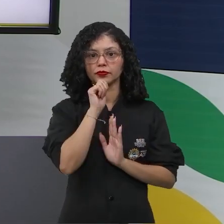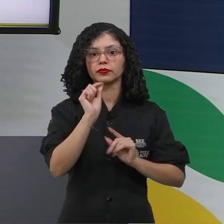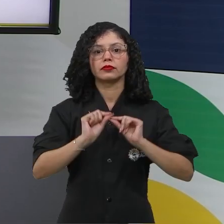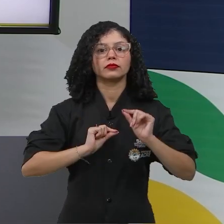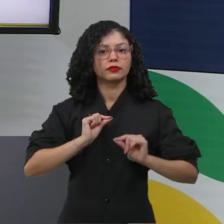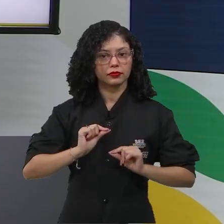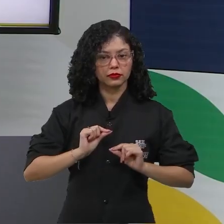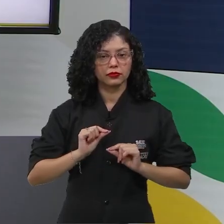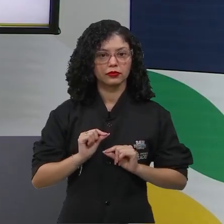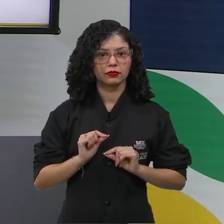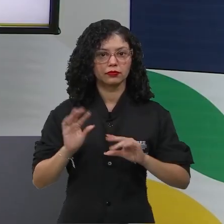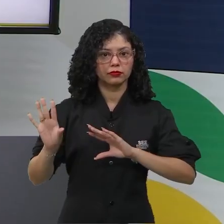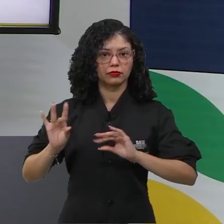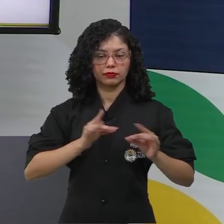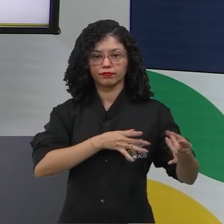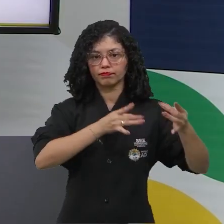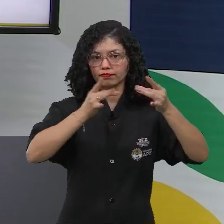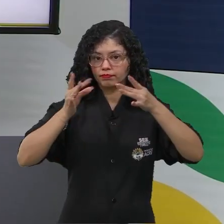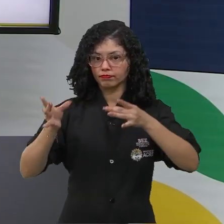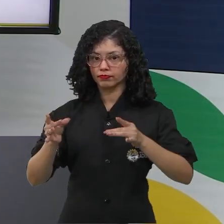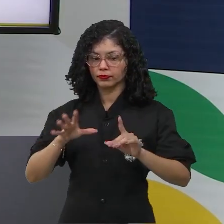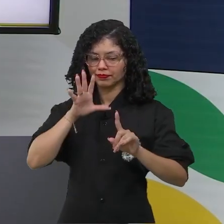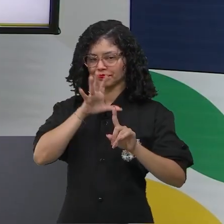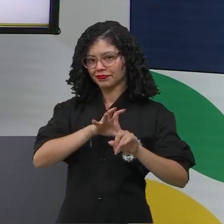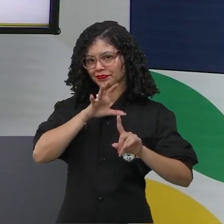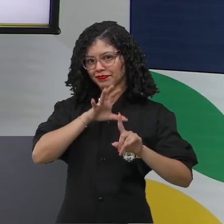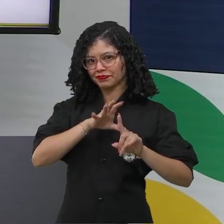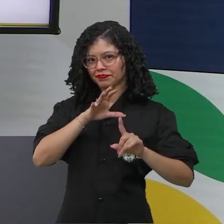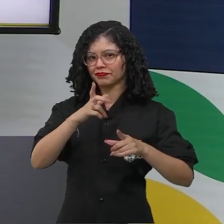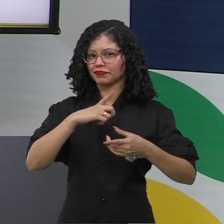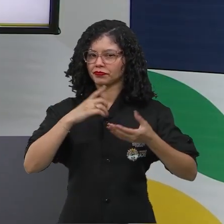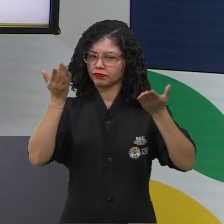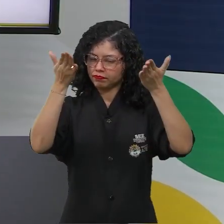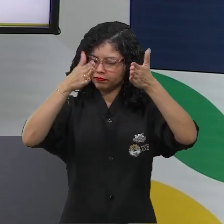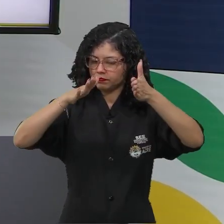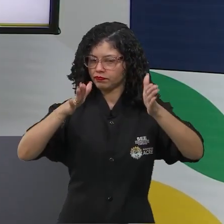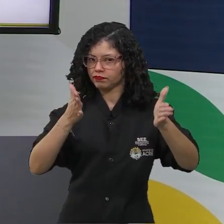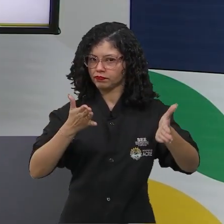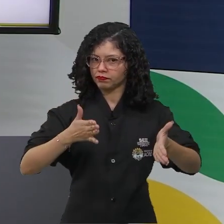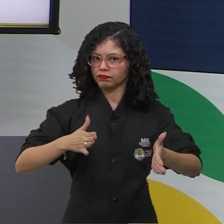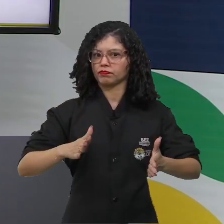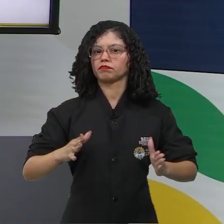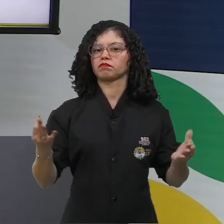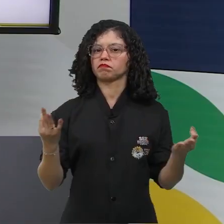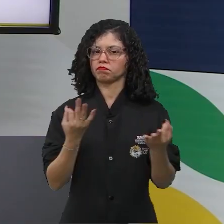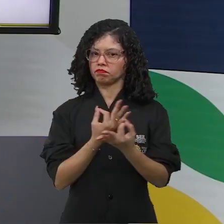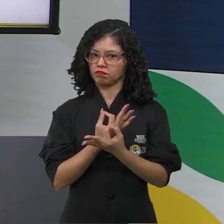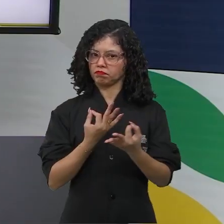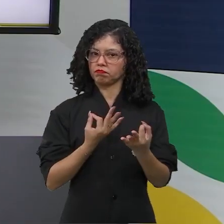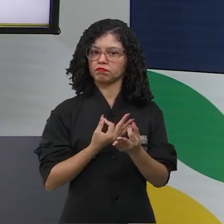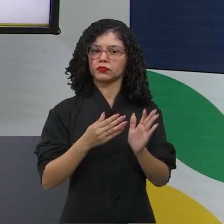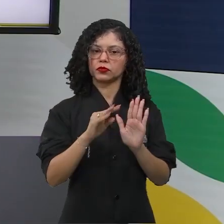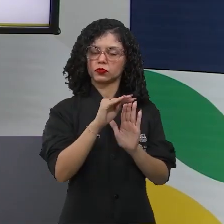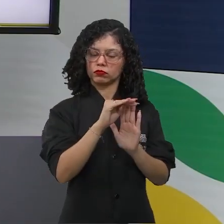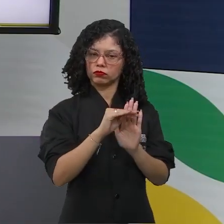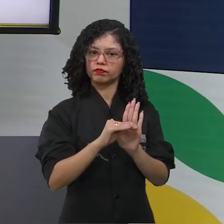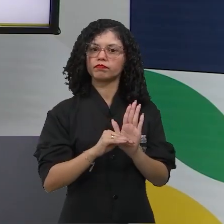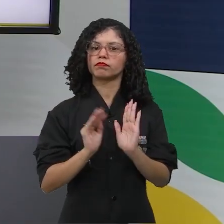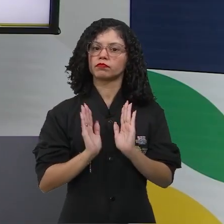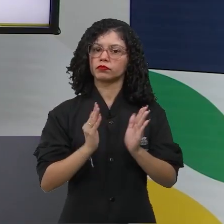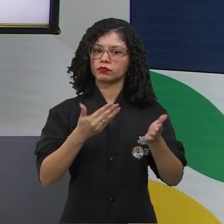mídia? Ela vende, ela lhe induz a querer ter um corpo padrão, perfeito, para determinado